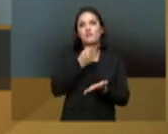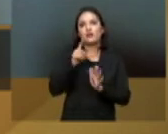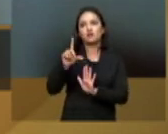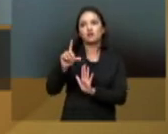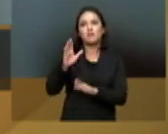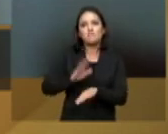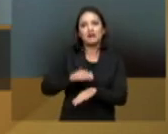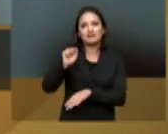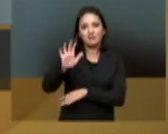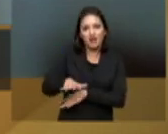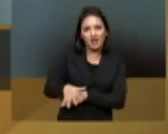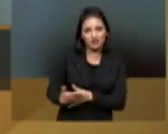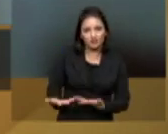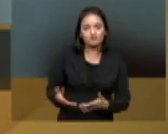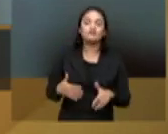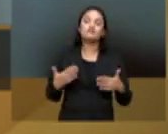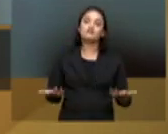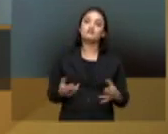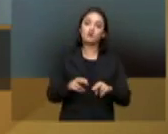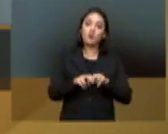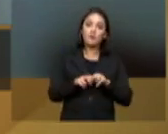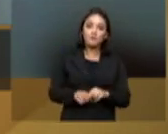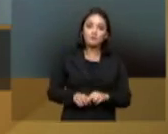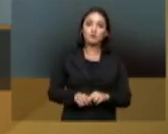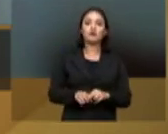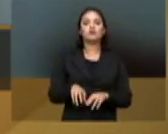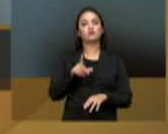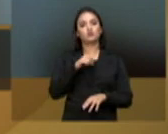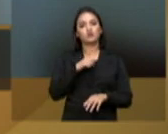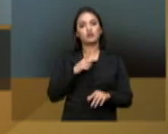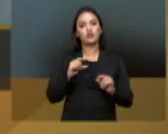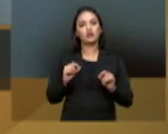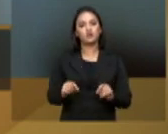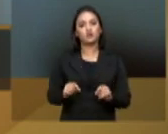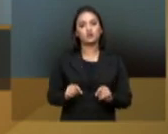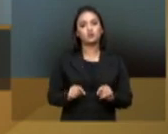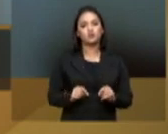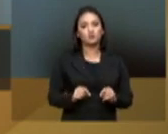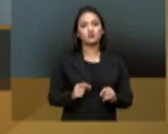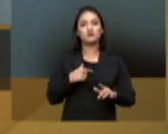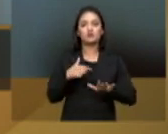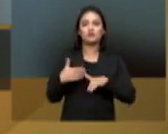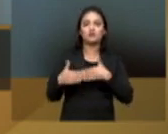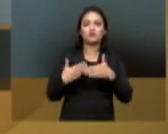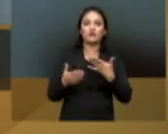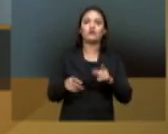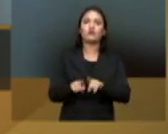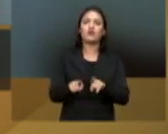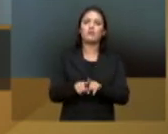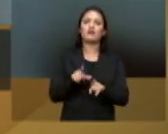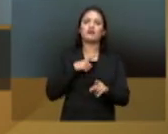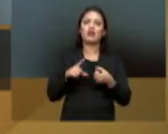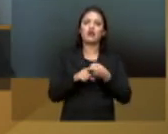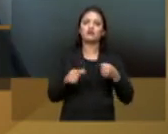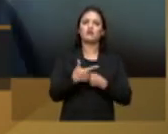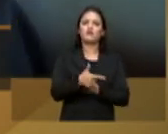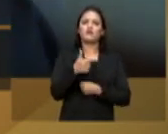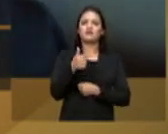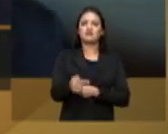Isso, a existência de função extrafiscal a ser desenvolvida, também está presente no artigo 27, parágrafo